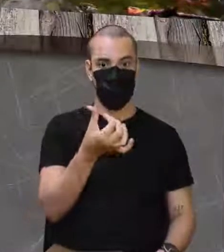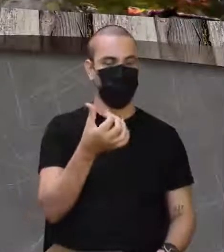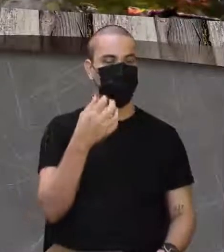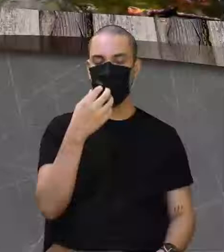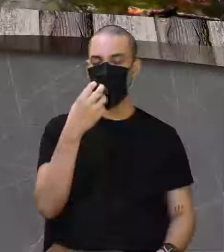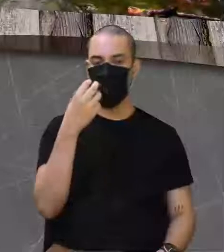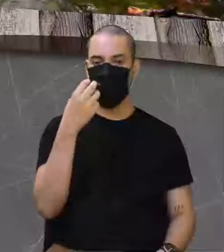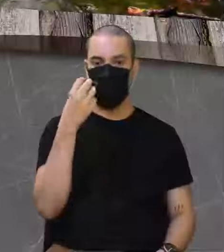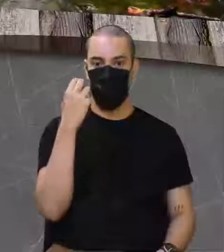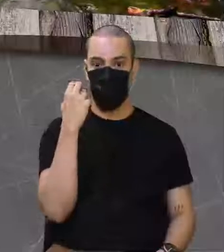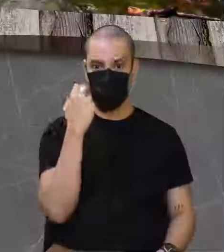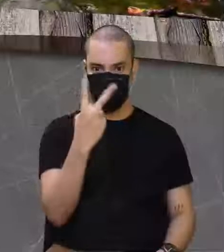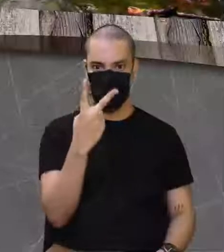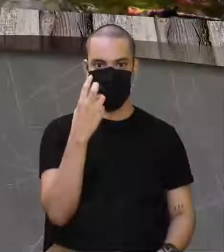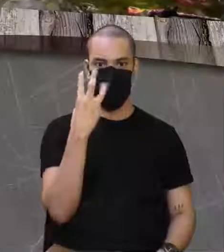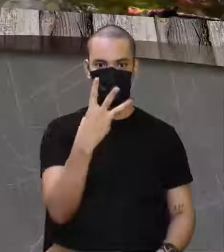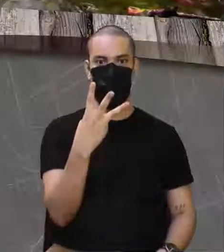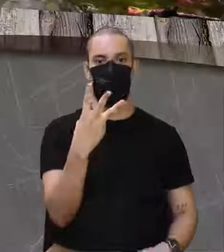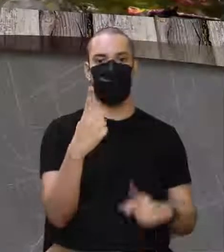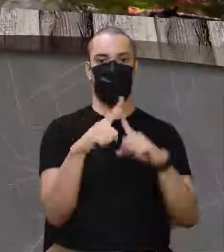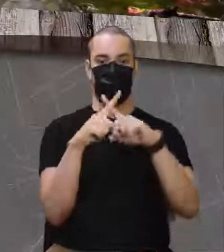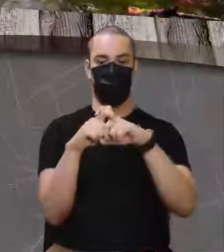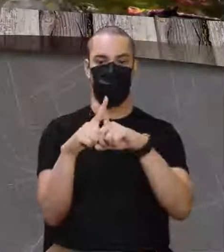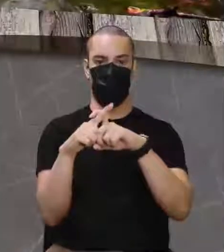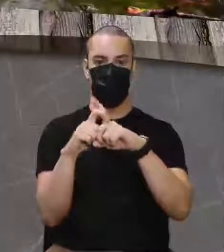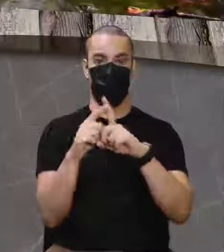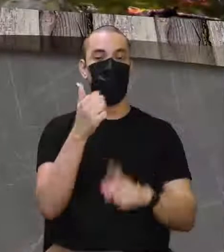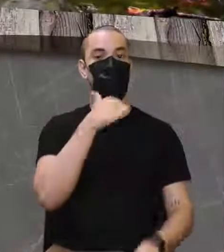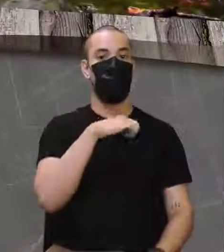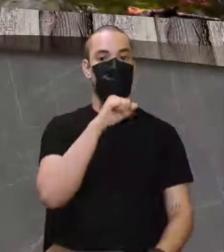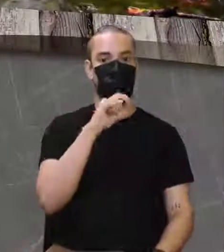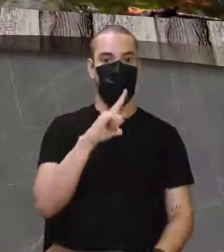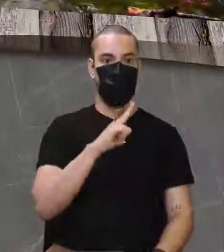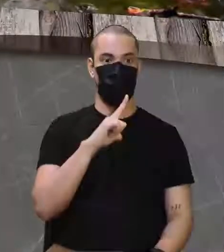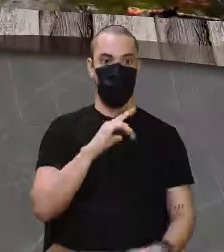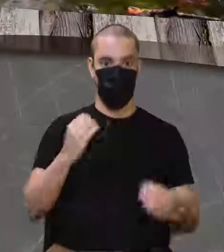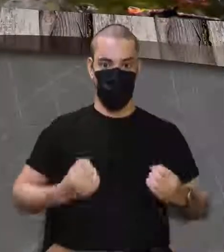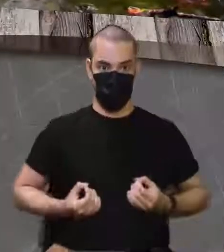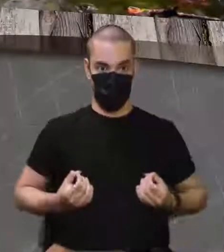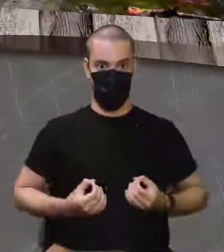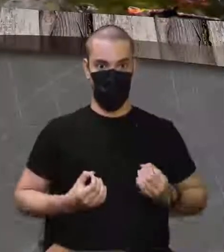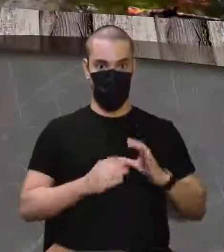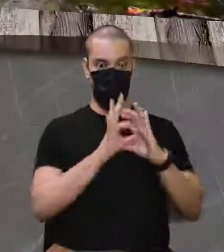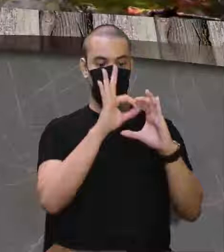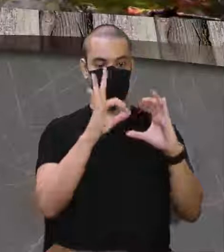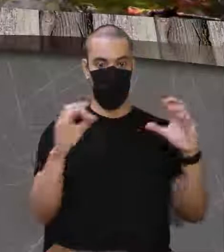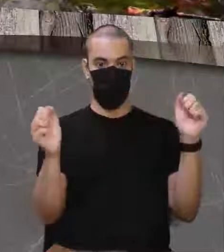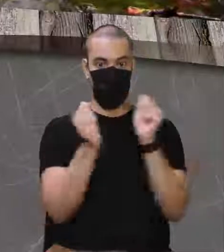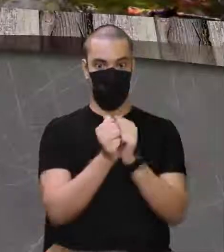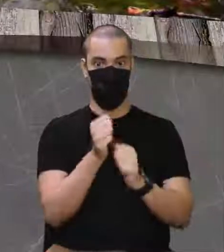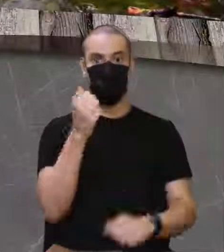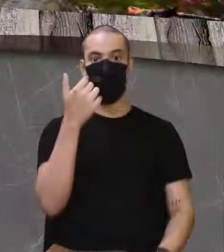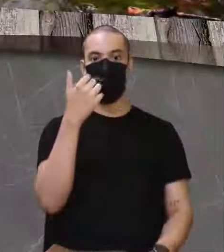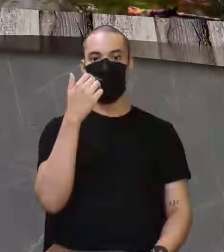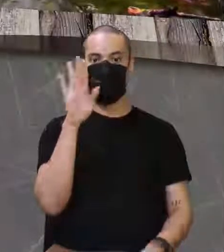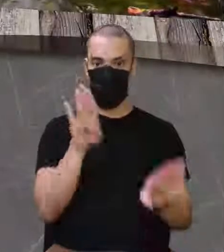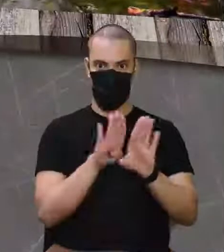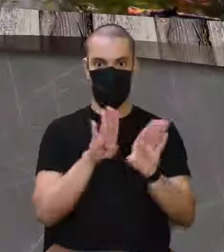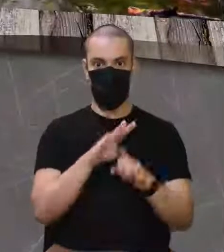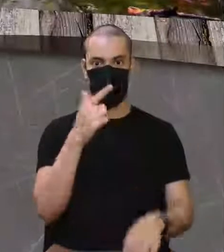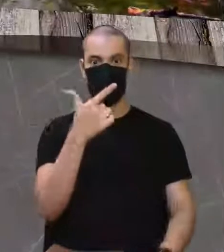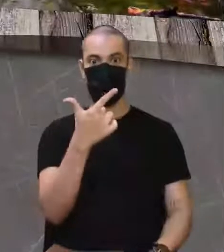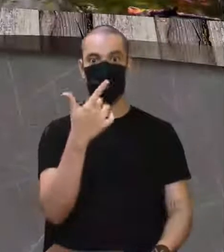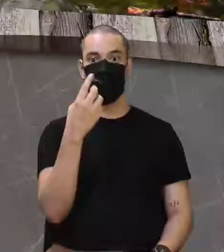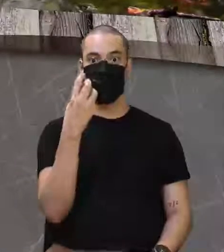cromossomos. O óvulo da mamãe tem 23 cromossomos. Quando eles se juntam na fecundação, passa a